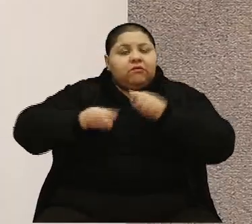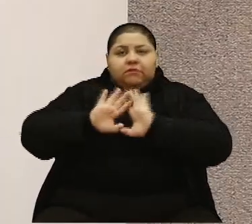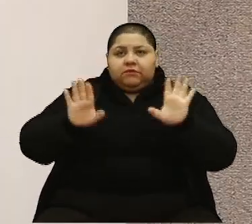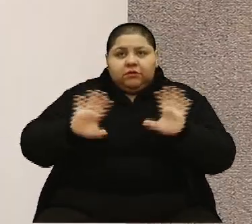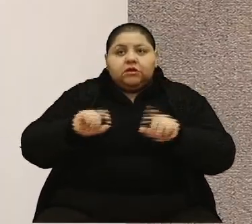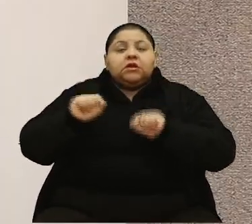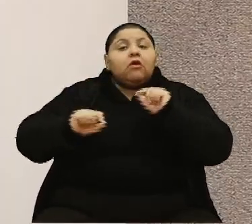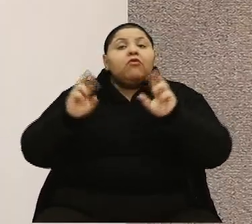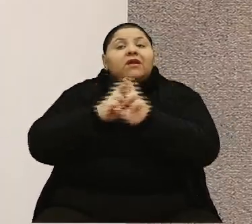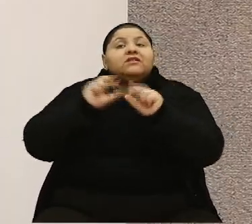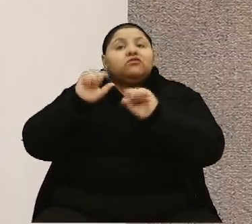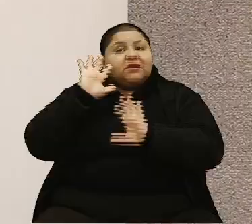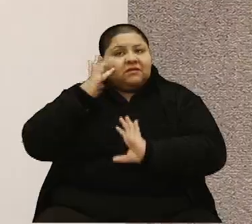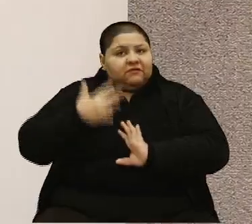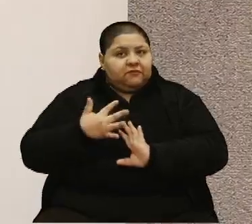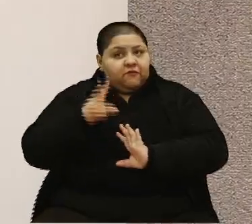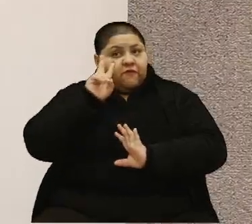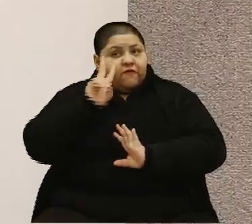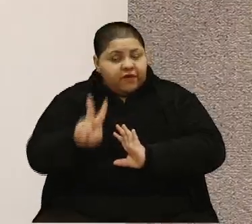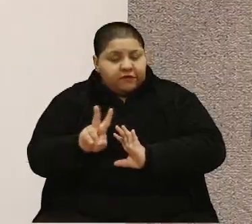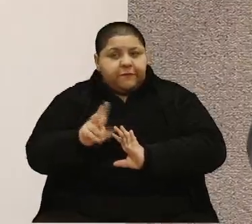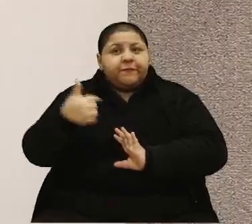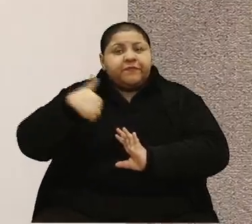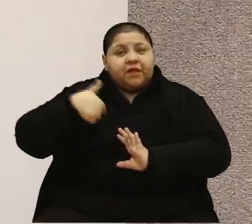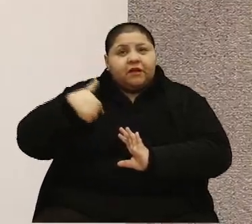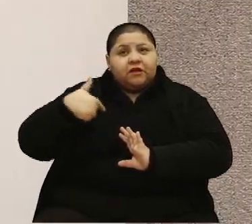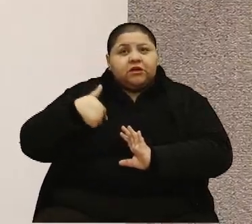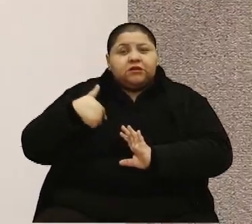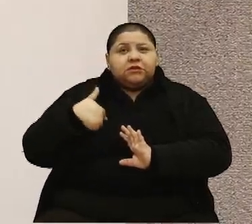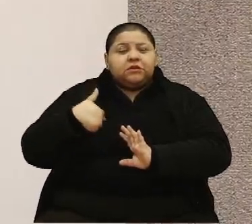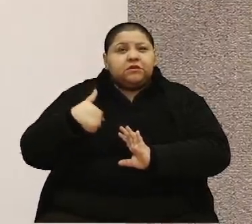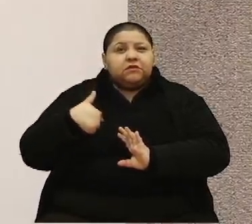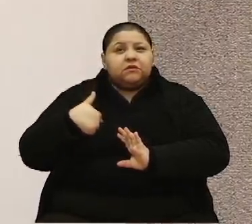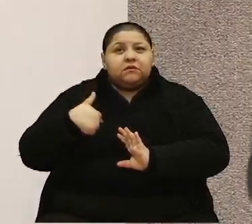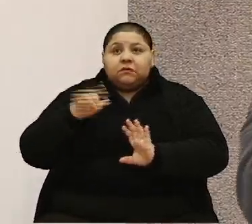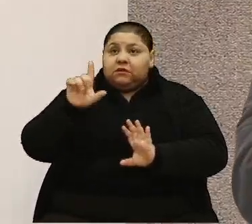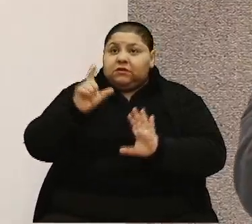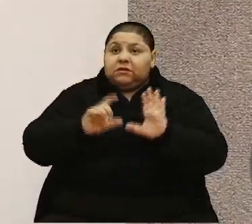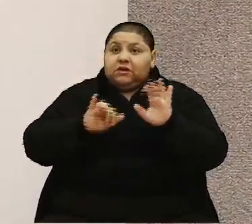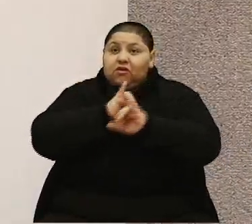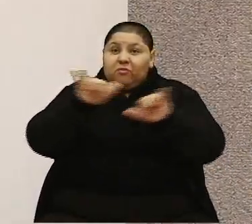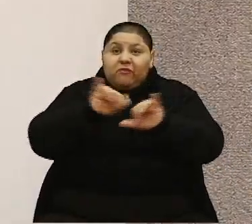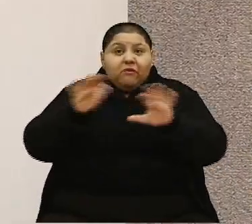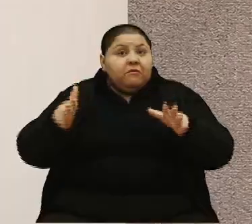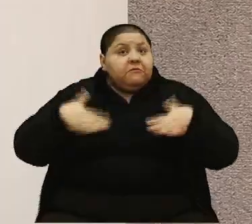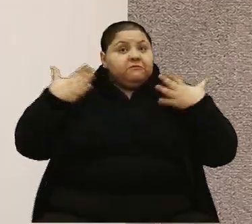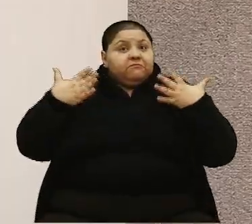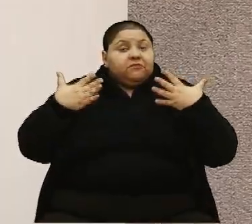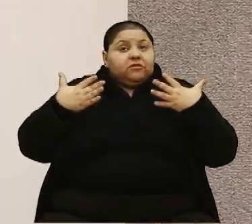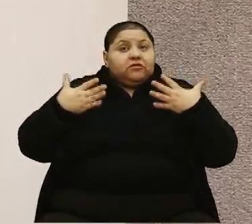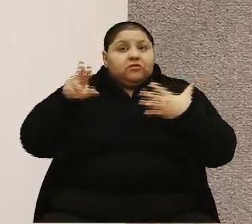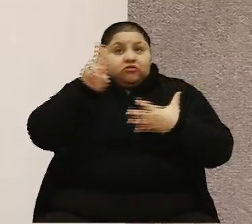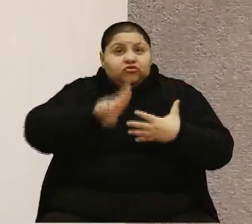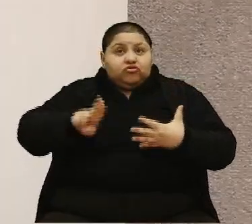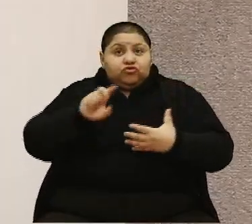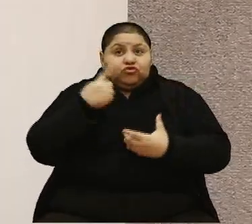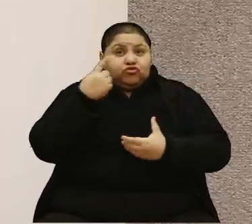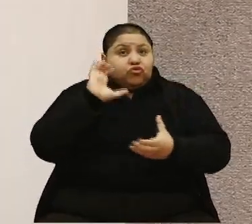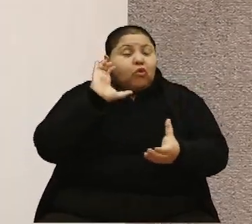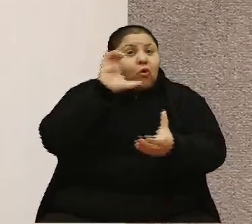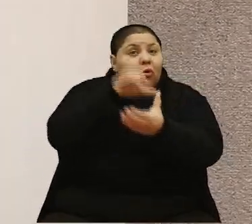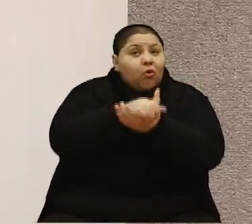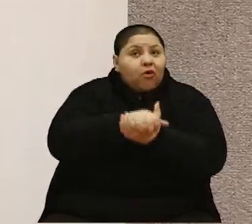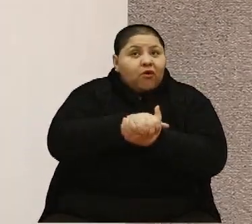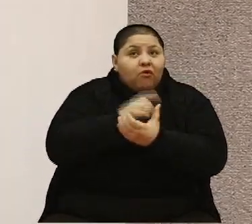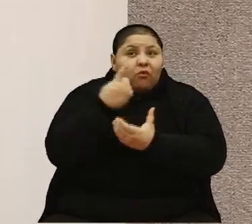ao que está acontecendo. Vejam só, eu tenho aqui o comparativo que é assustador. Eu estou falando do consumo de um casal, vereador Tenente Cristiano